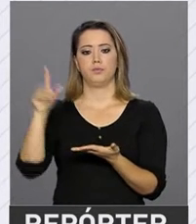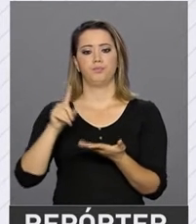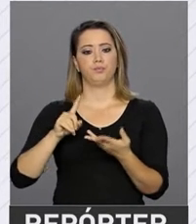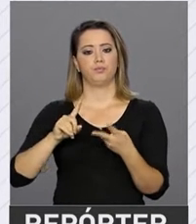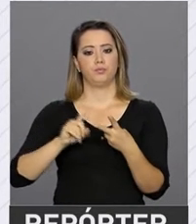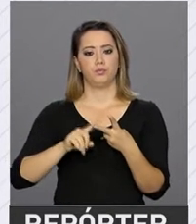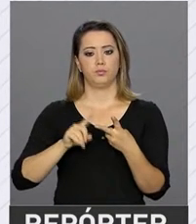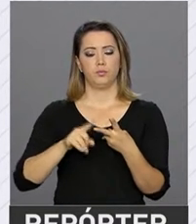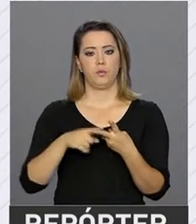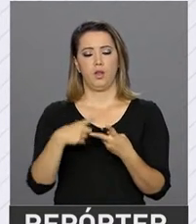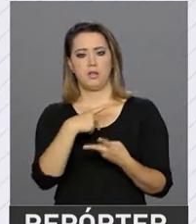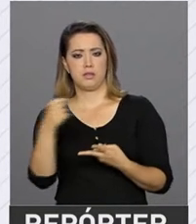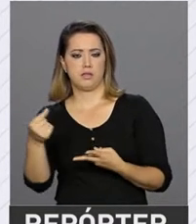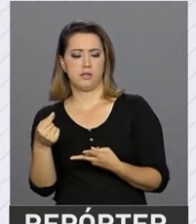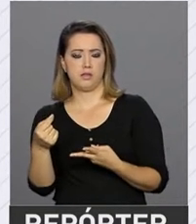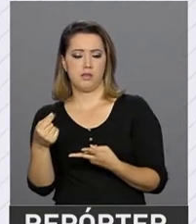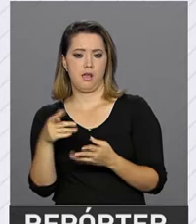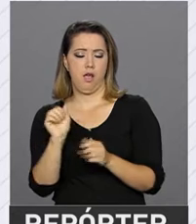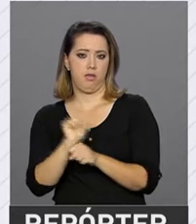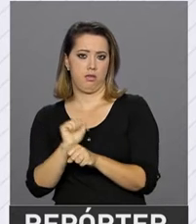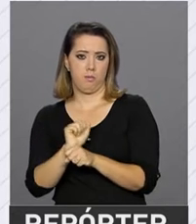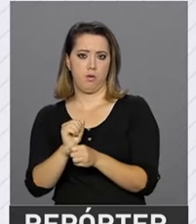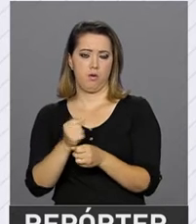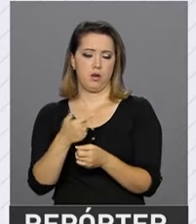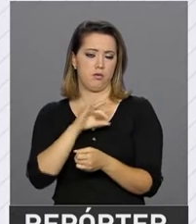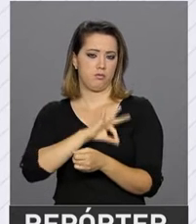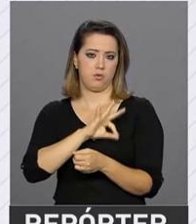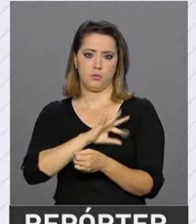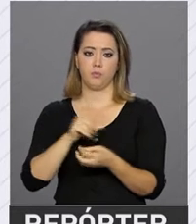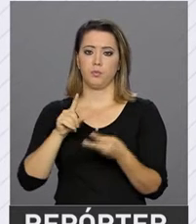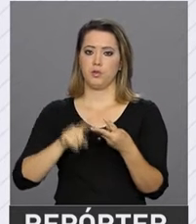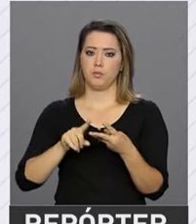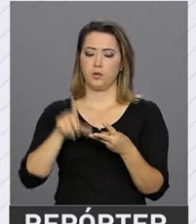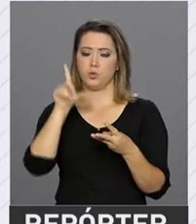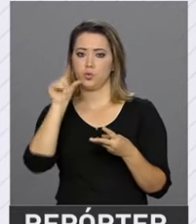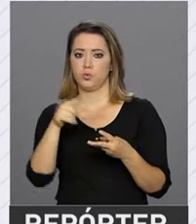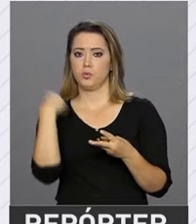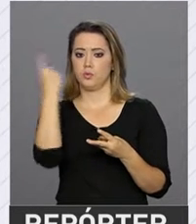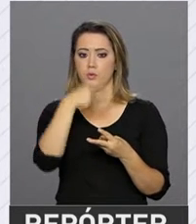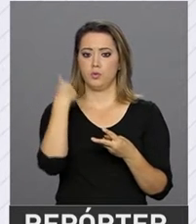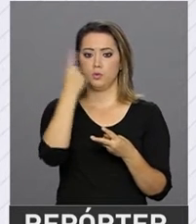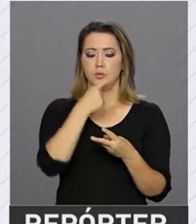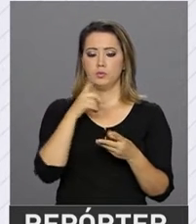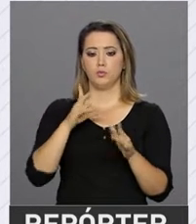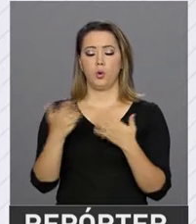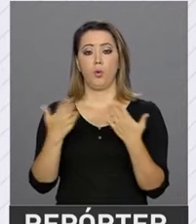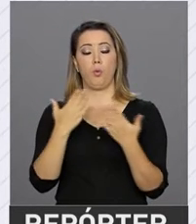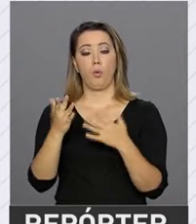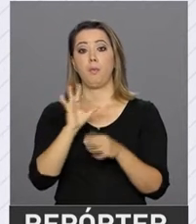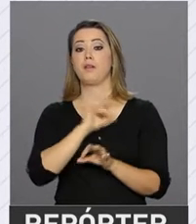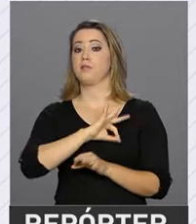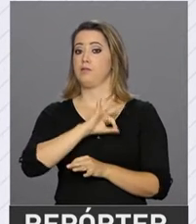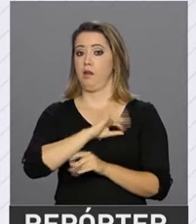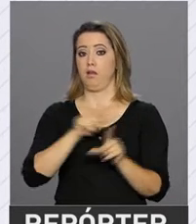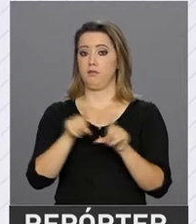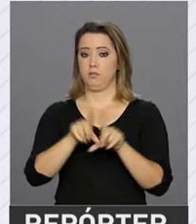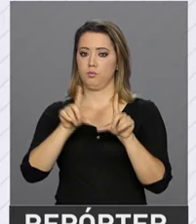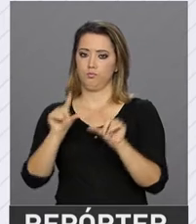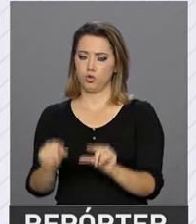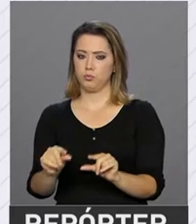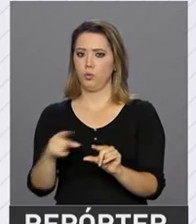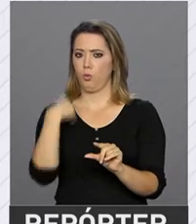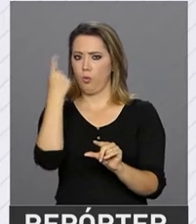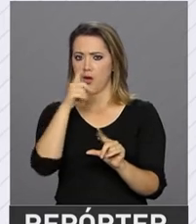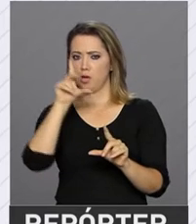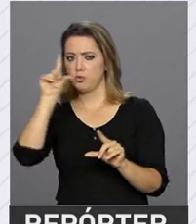a licença não remunerada ea redução de jornada com diminuição proporcional da remuneração no